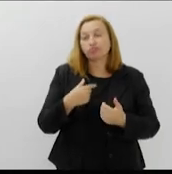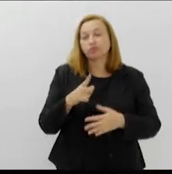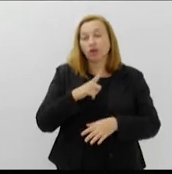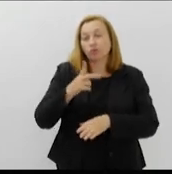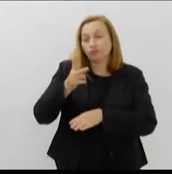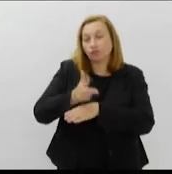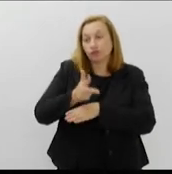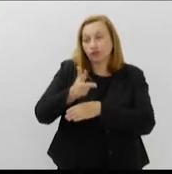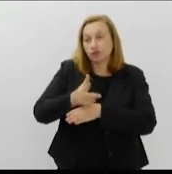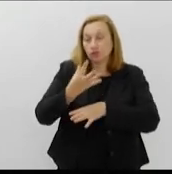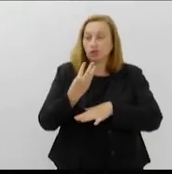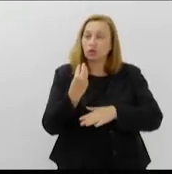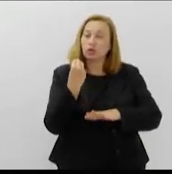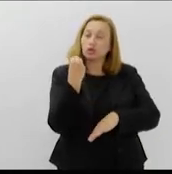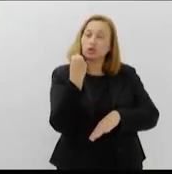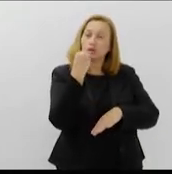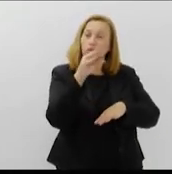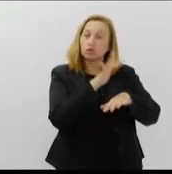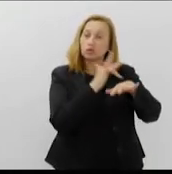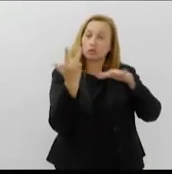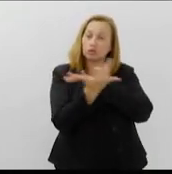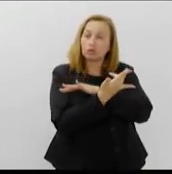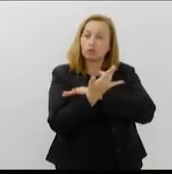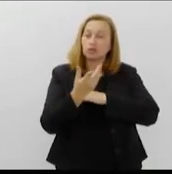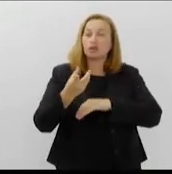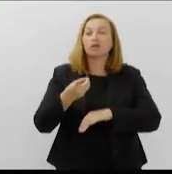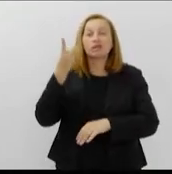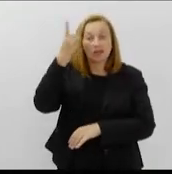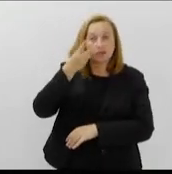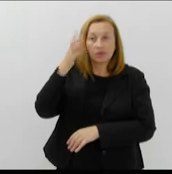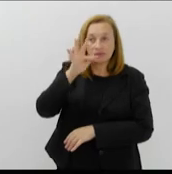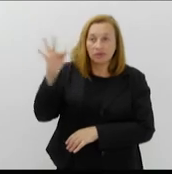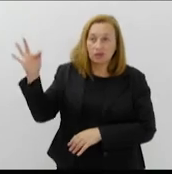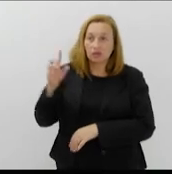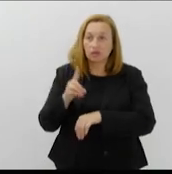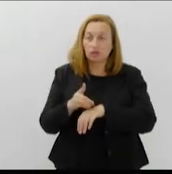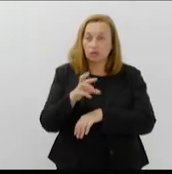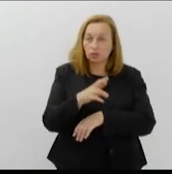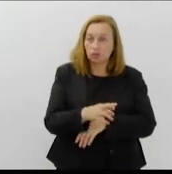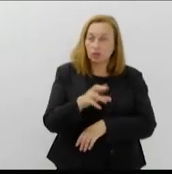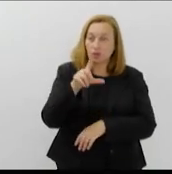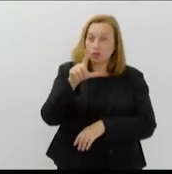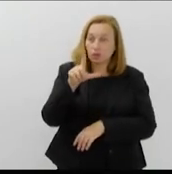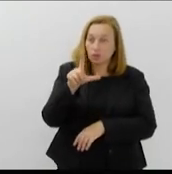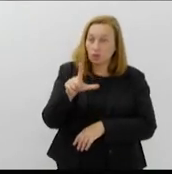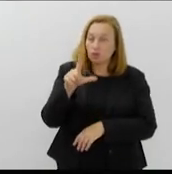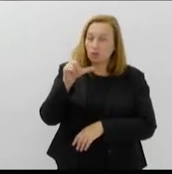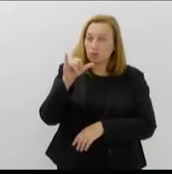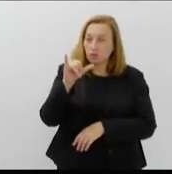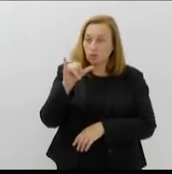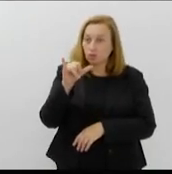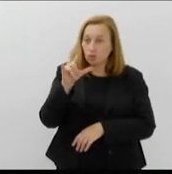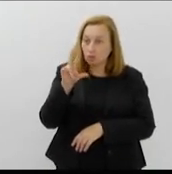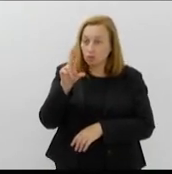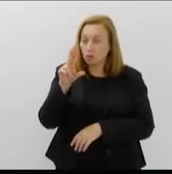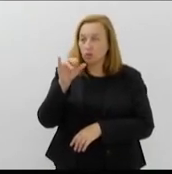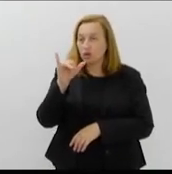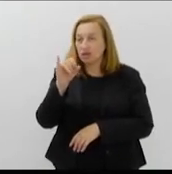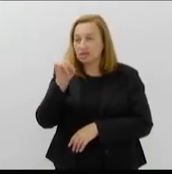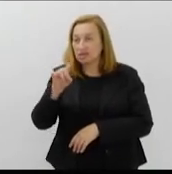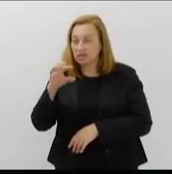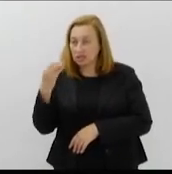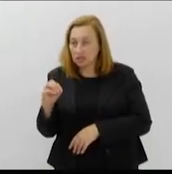sociais do deputado federal, doutor Luizinho, que muito tem contribuído para o progresso da saúde em nosso Estado,